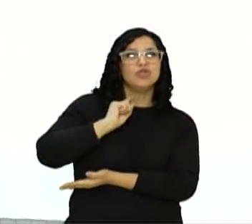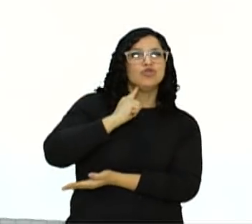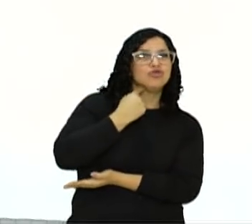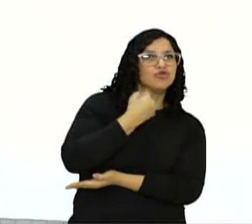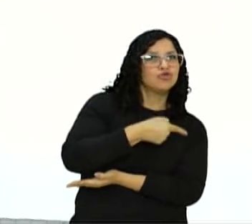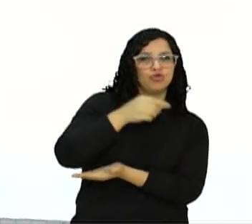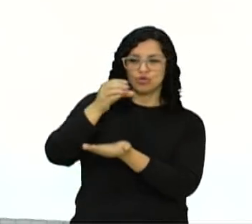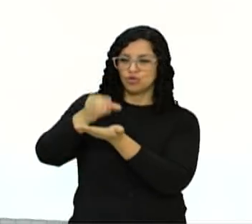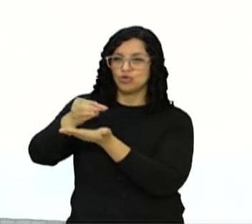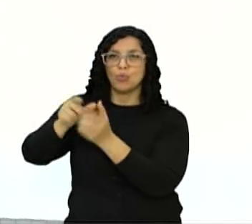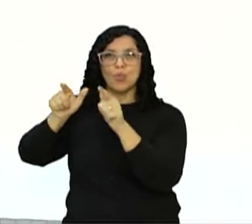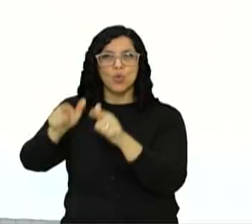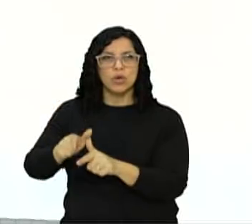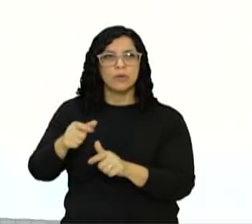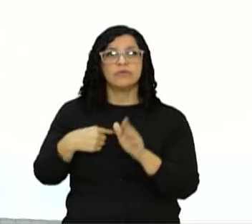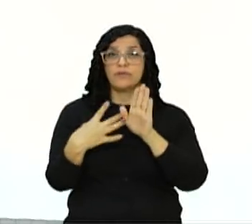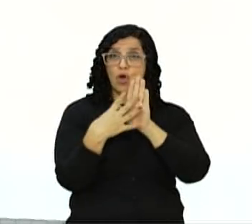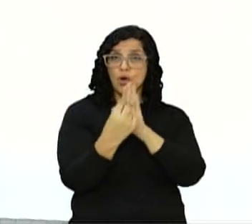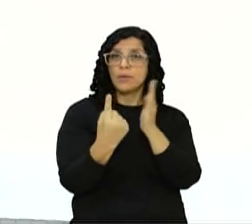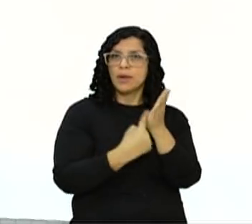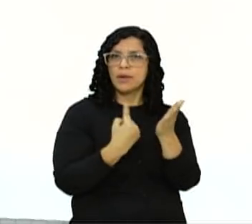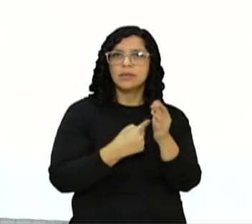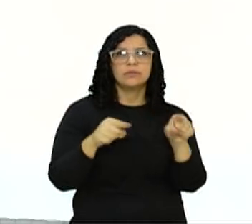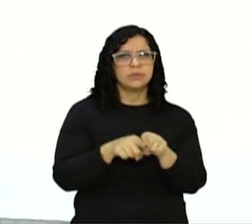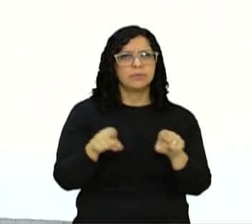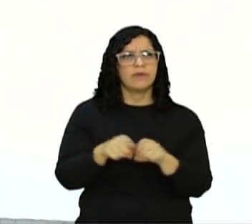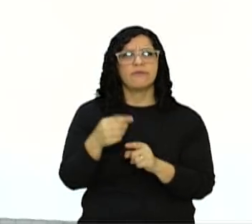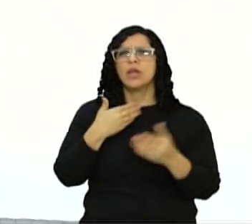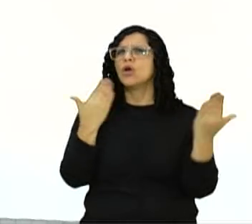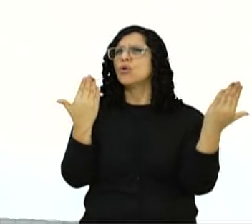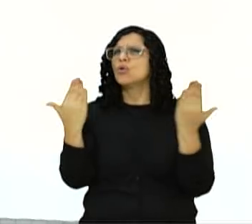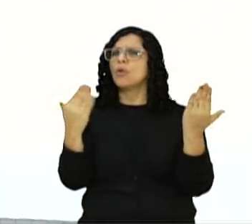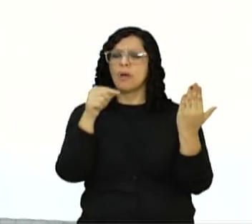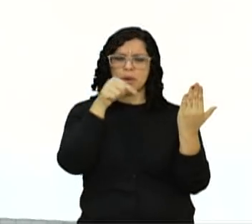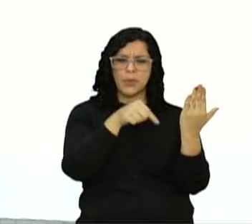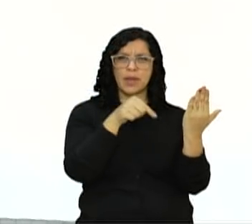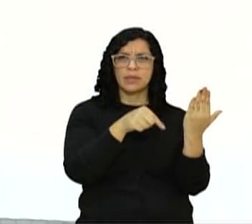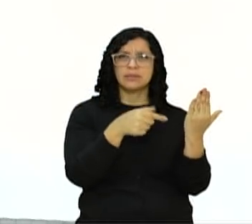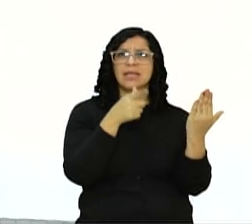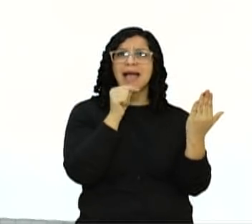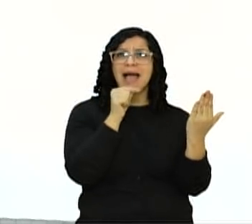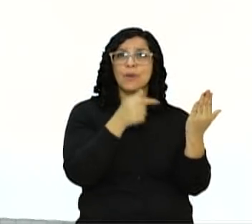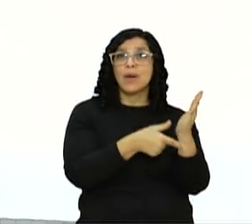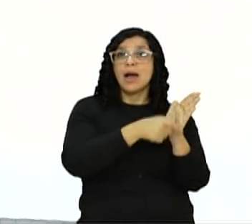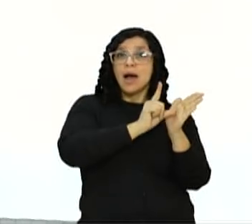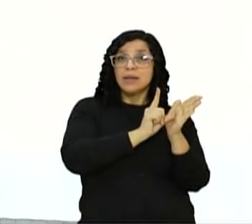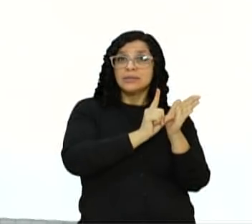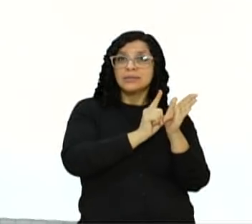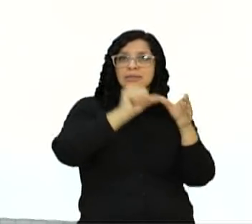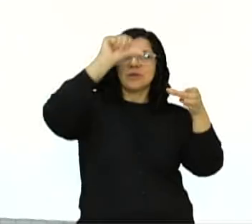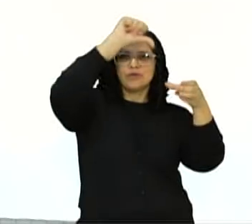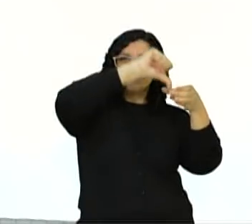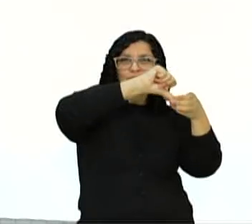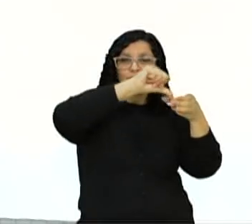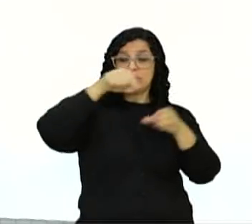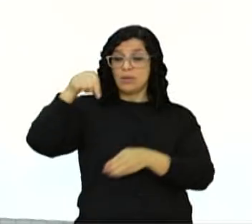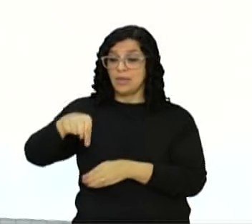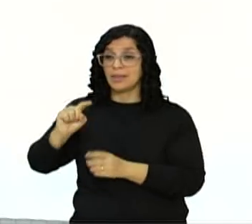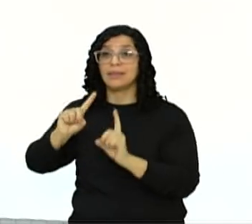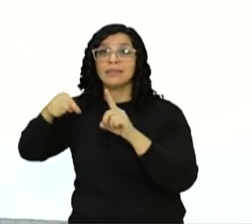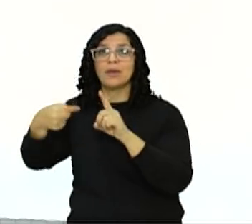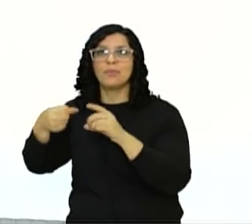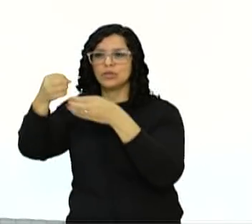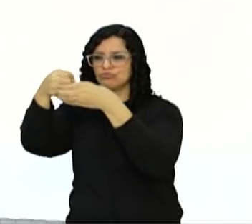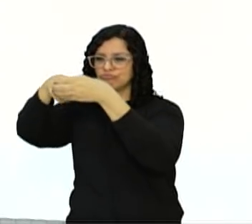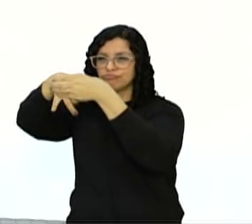Então diz assim, eu quero que vocês copiem no caderno de vocês. Compare o aspecto da água antes e depois de passar